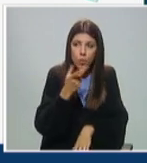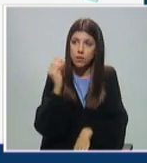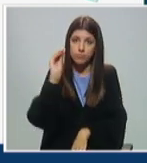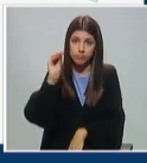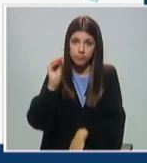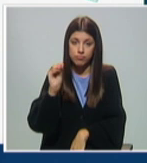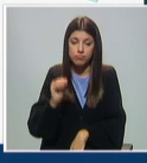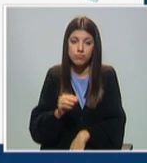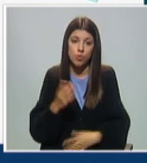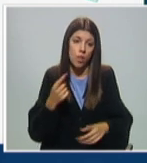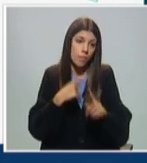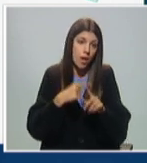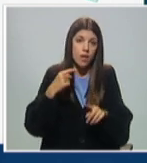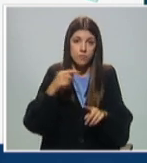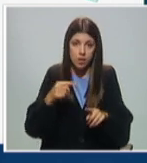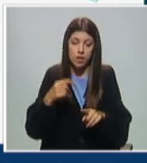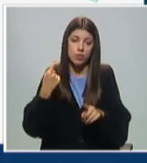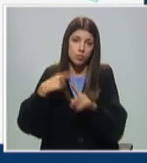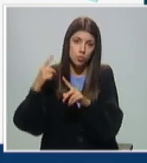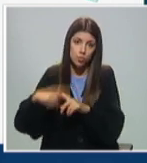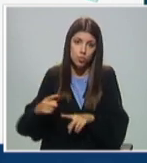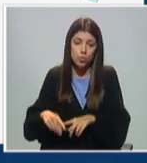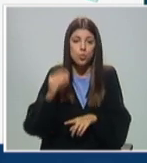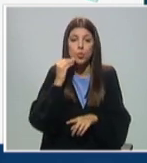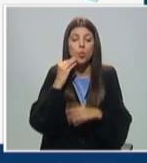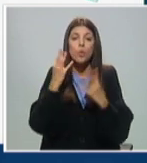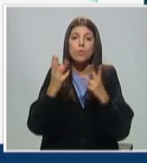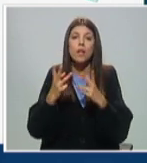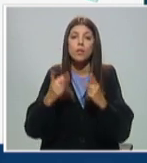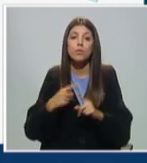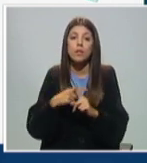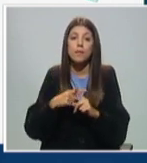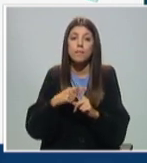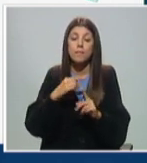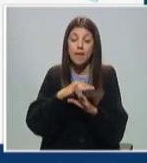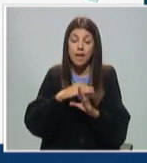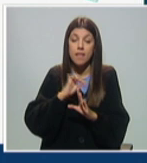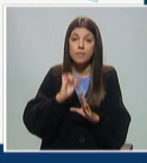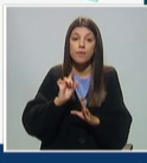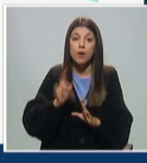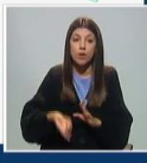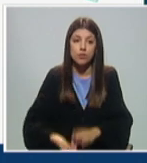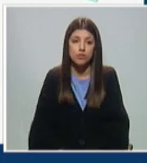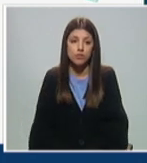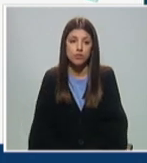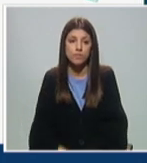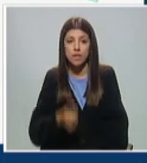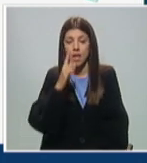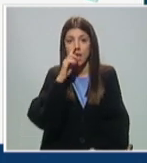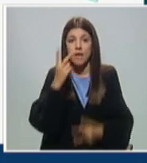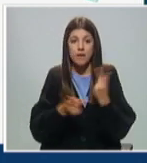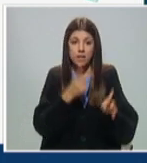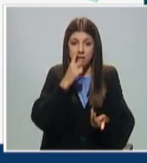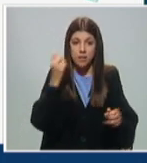utilizando os operadores aritméticos. Como é que se calcula a média? Vamos somar a avaliação da atividade